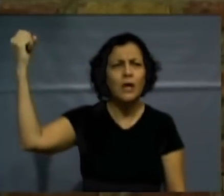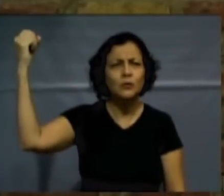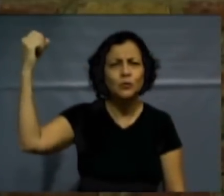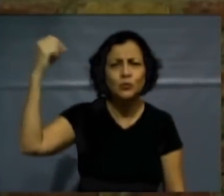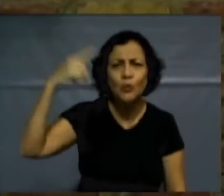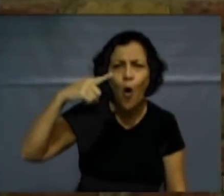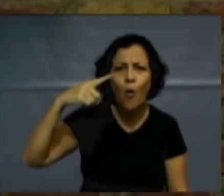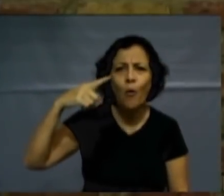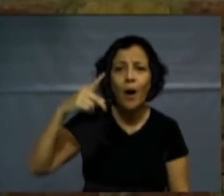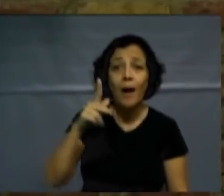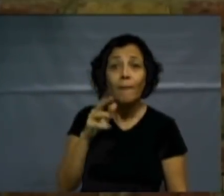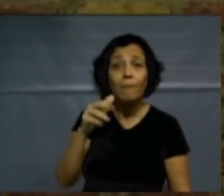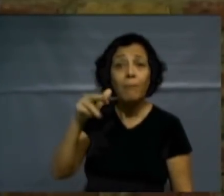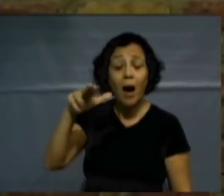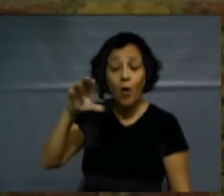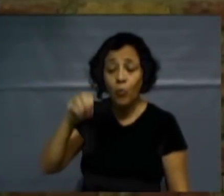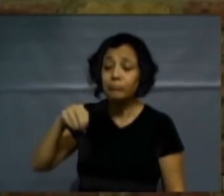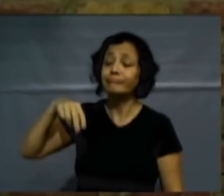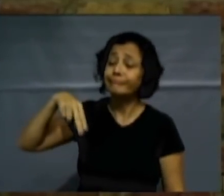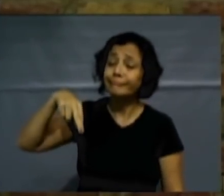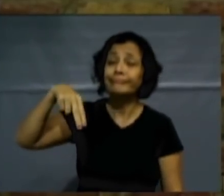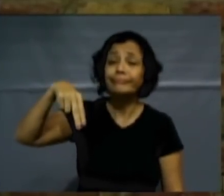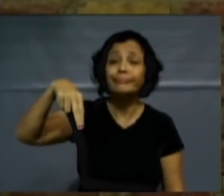para levar a boa nova de Jesus.